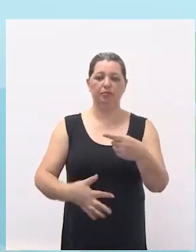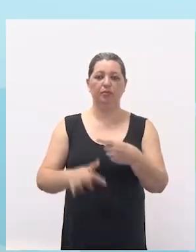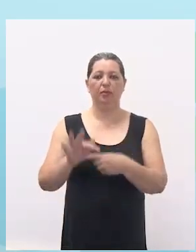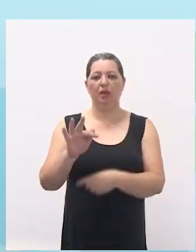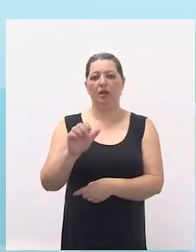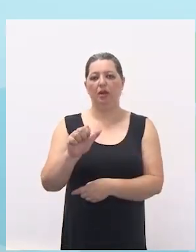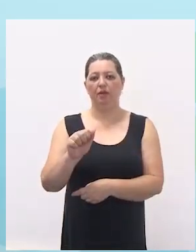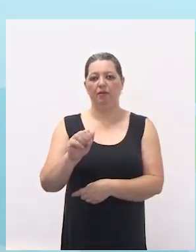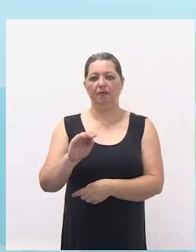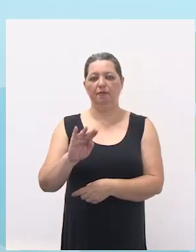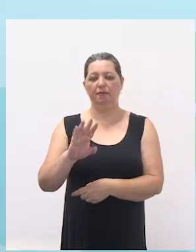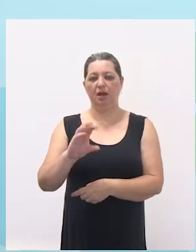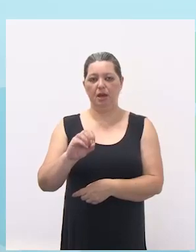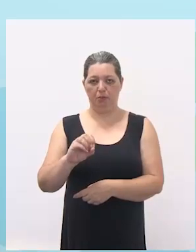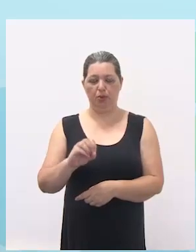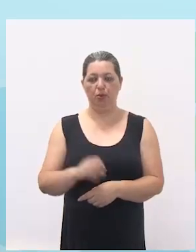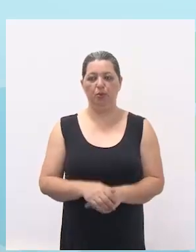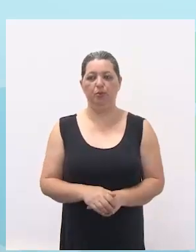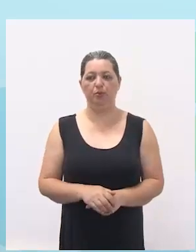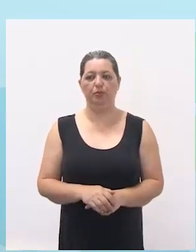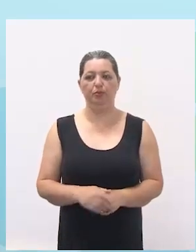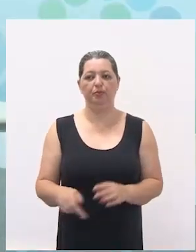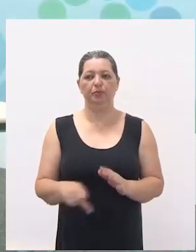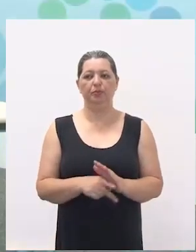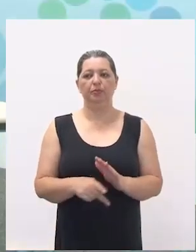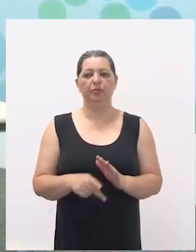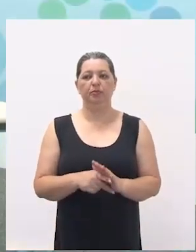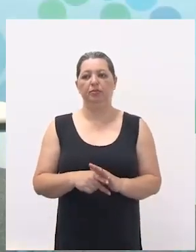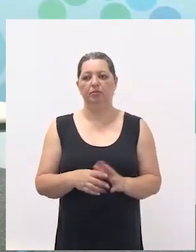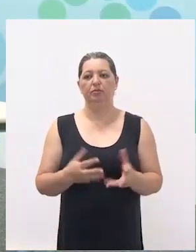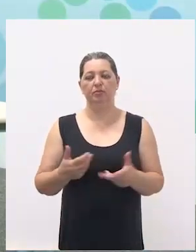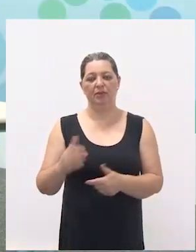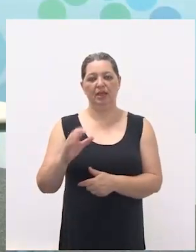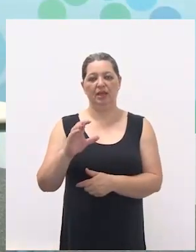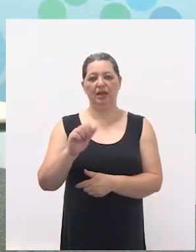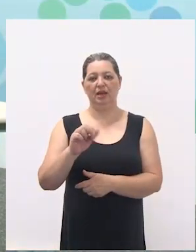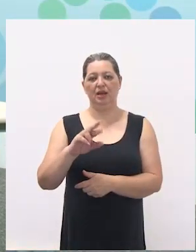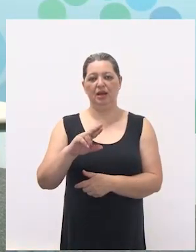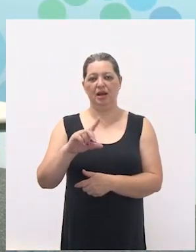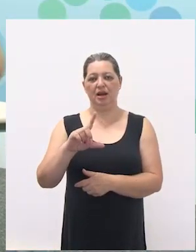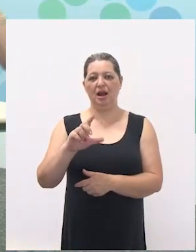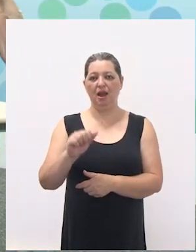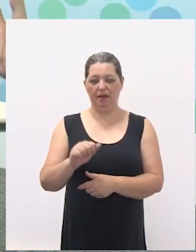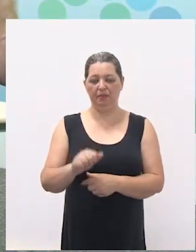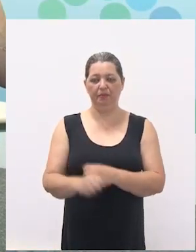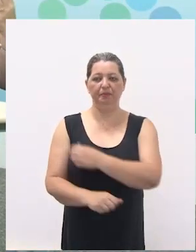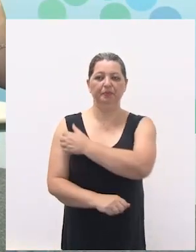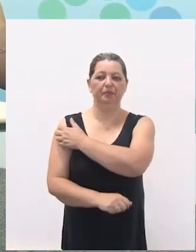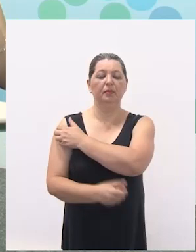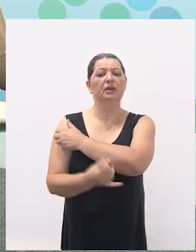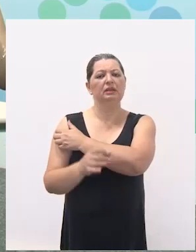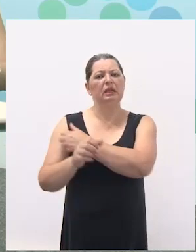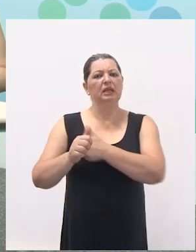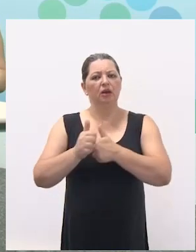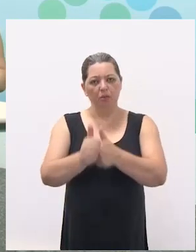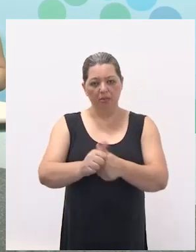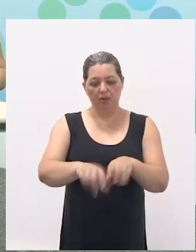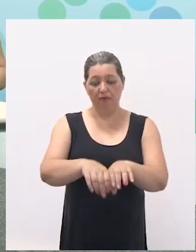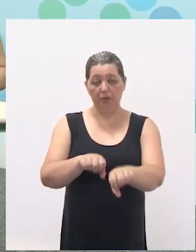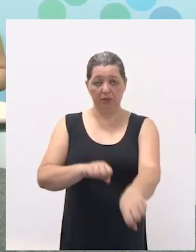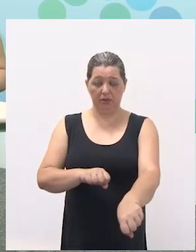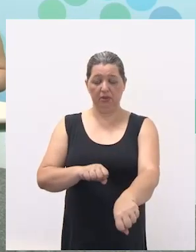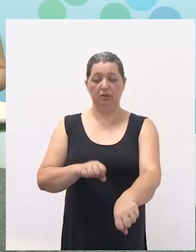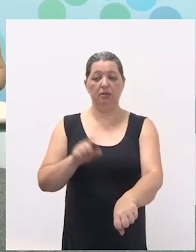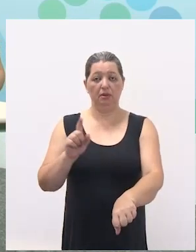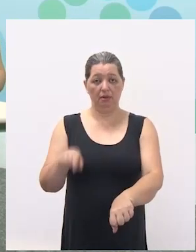gentilmente nos trouxe aqui a Carla Arena, que é lá do Amplifica. Para quem acompanha nossas formações, a Carla